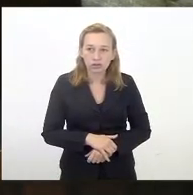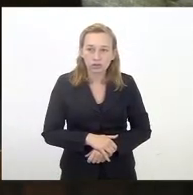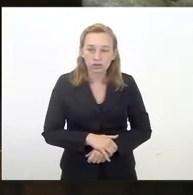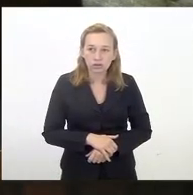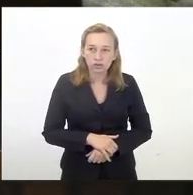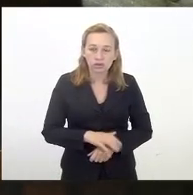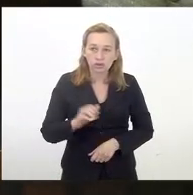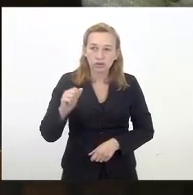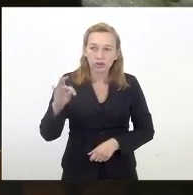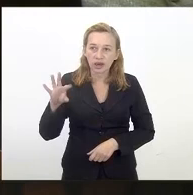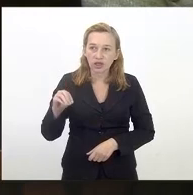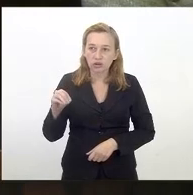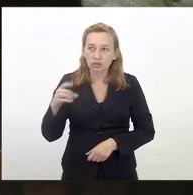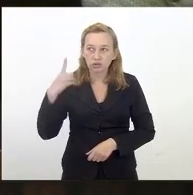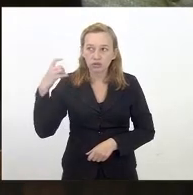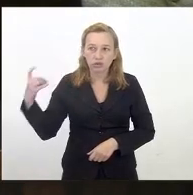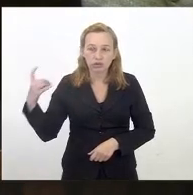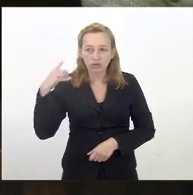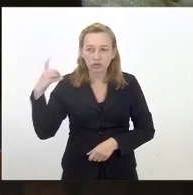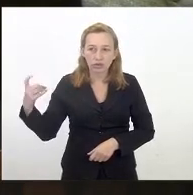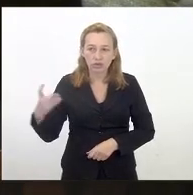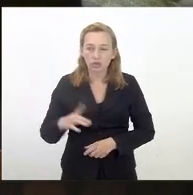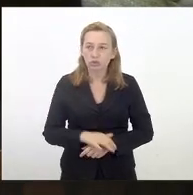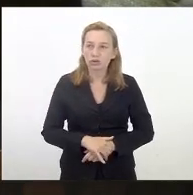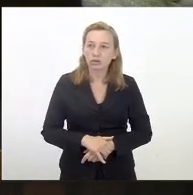tabela do som Subtenente